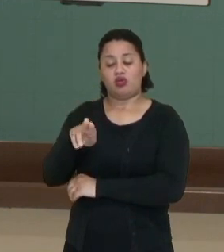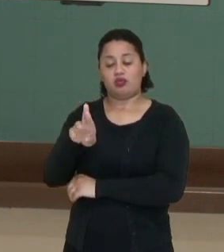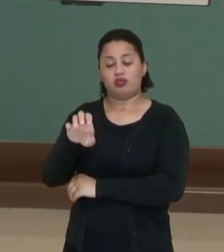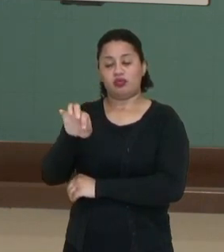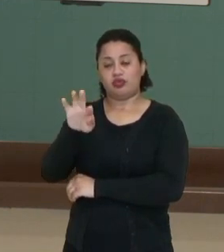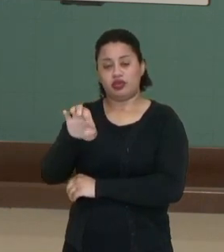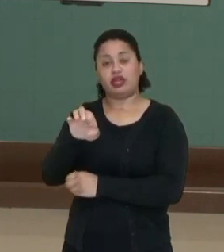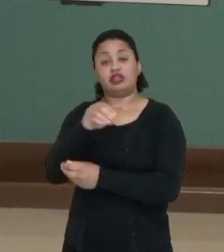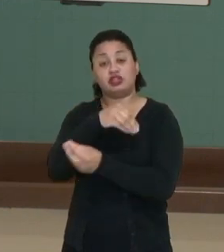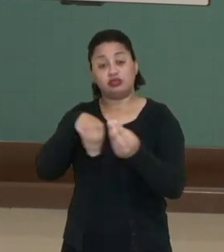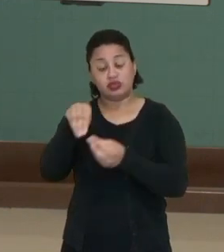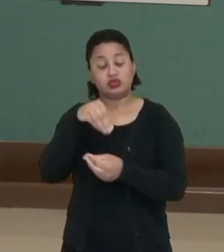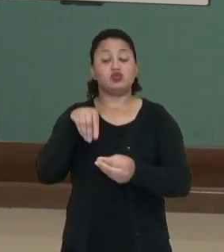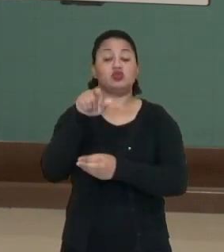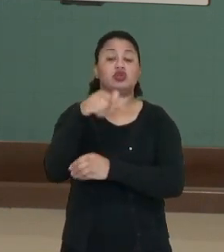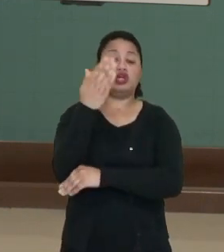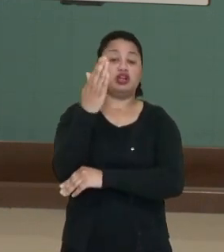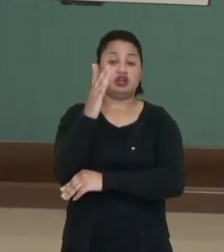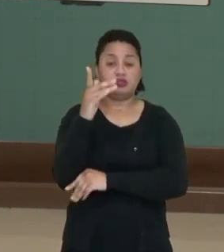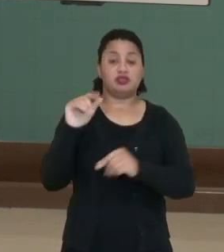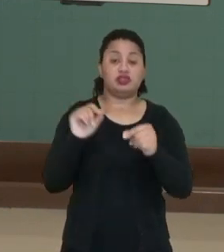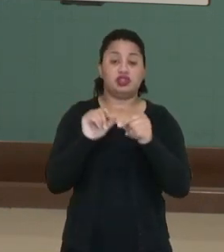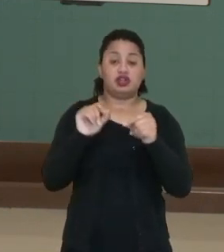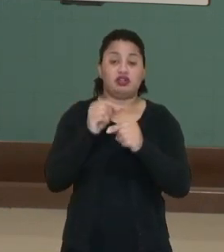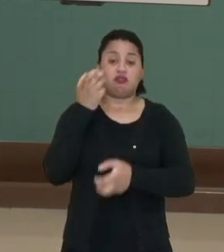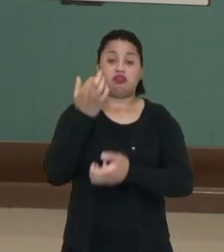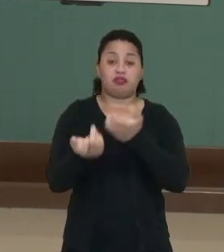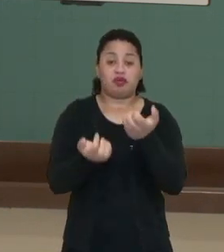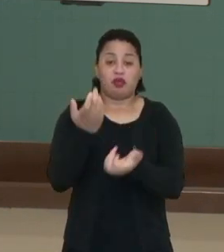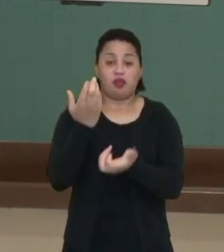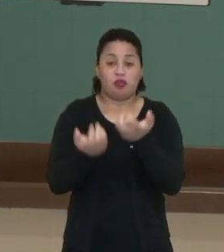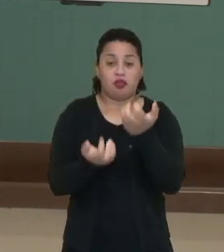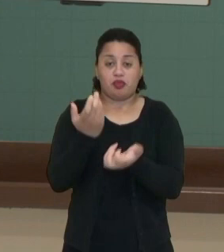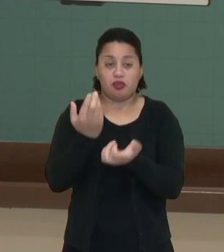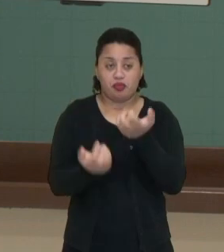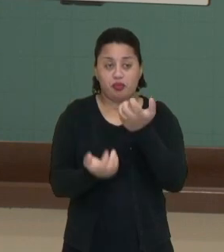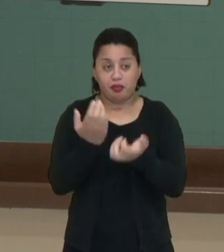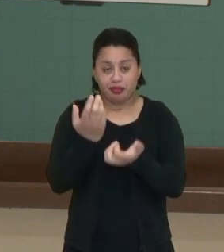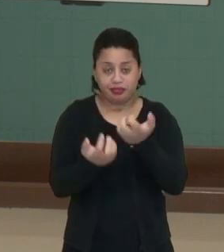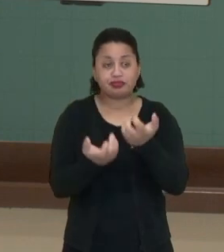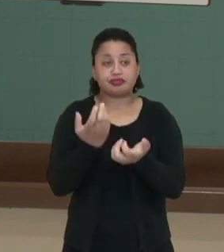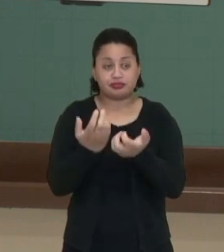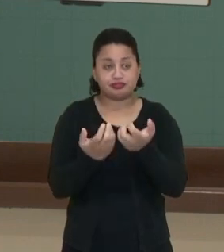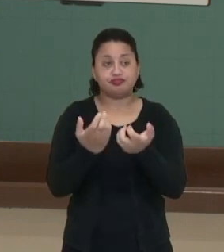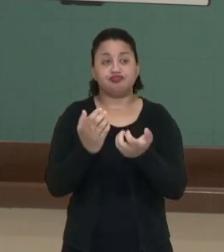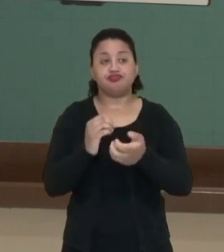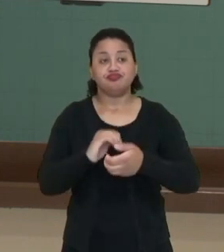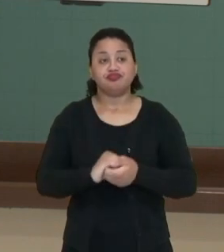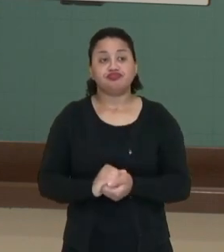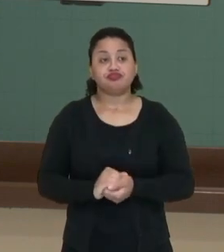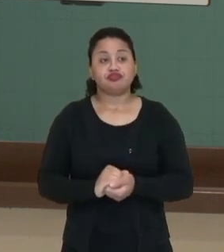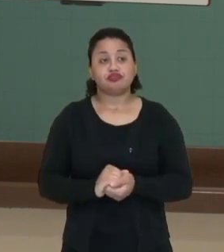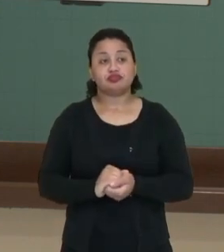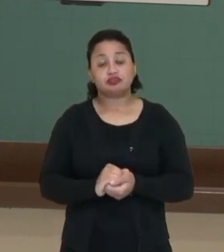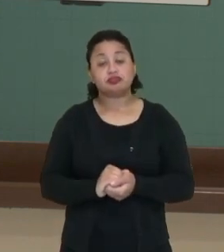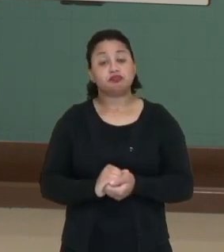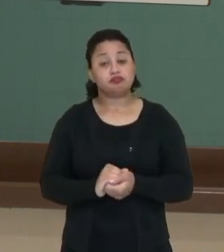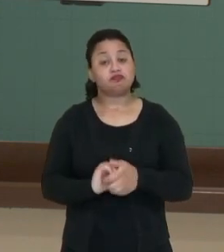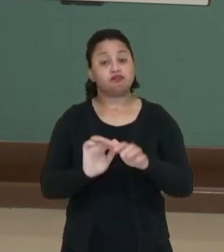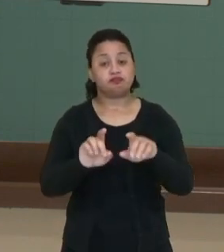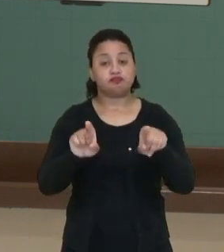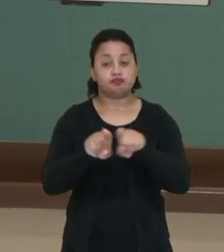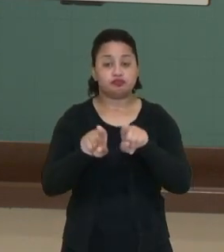ali com a madeira e vai provocar o quê? A combustão, a queima, no caso então aqui do feixe de madeira, ok?